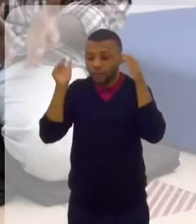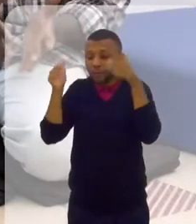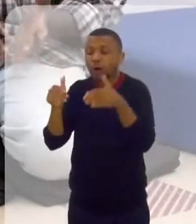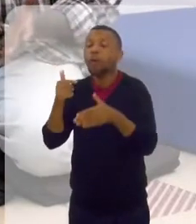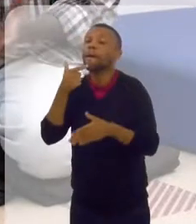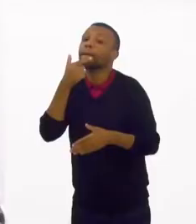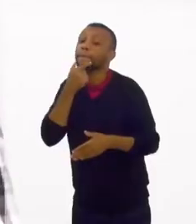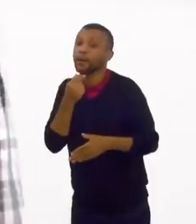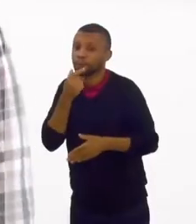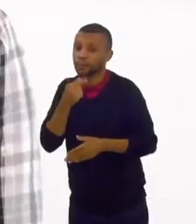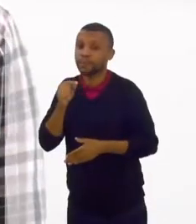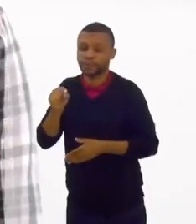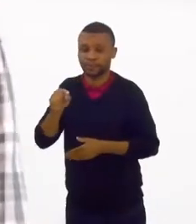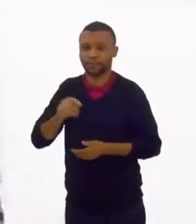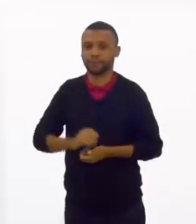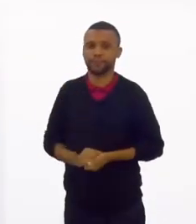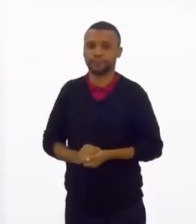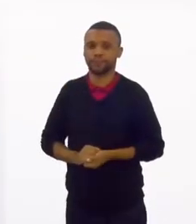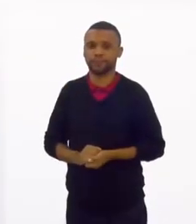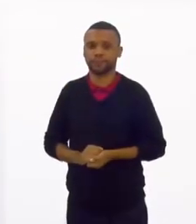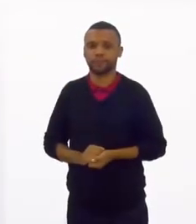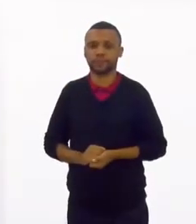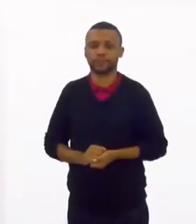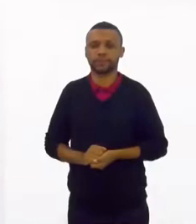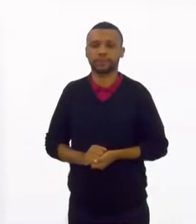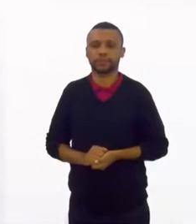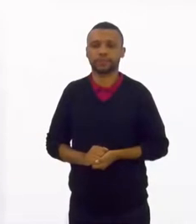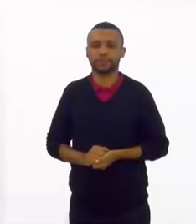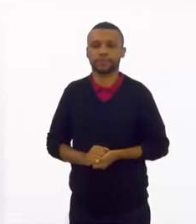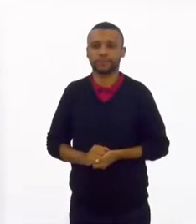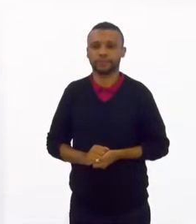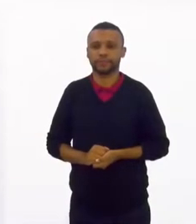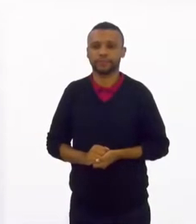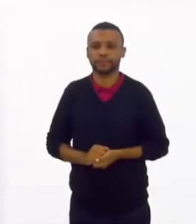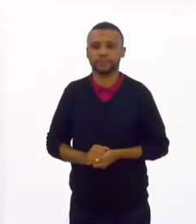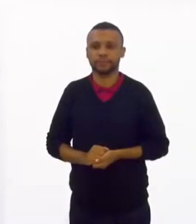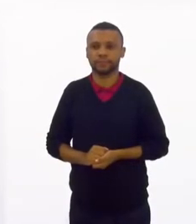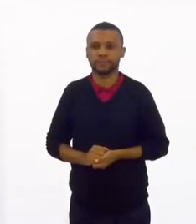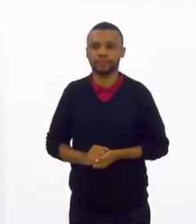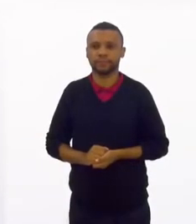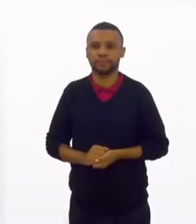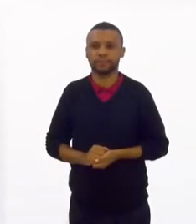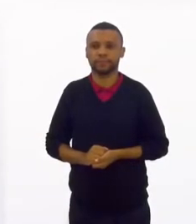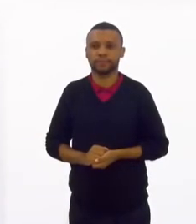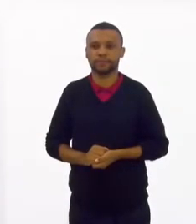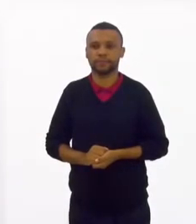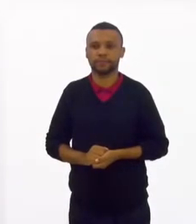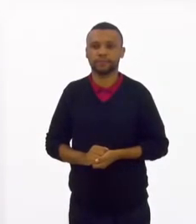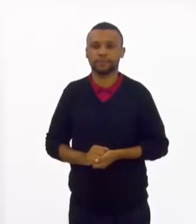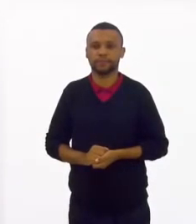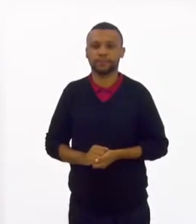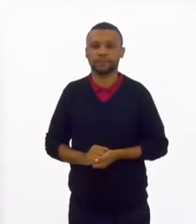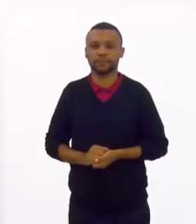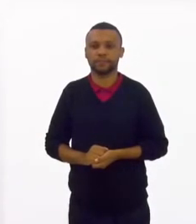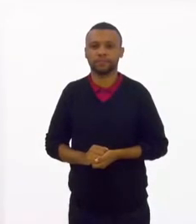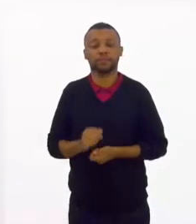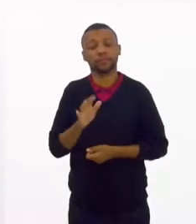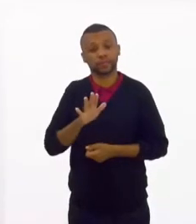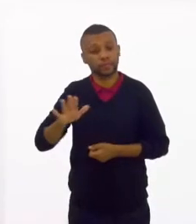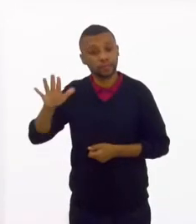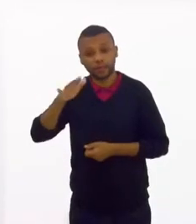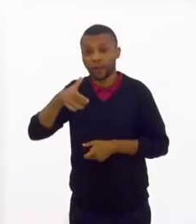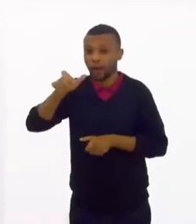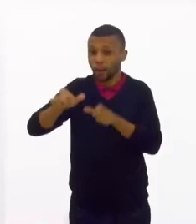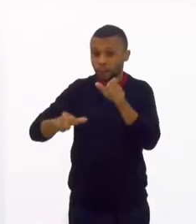os meninos. Geralmente a gente faz isso. E hoje pessoas fazem isso